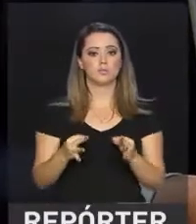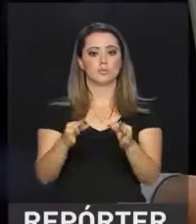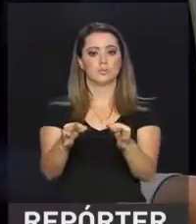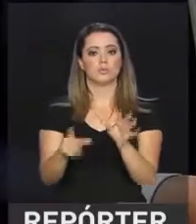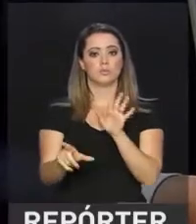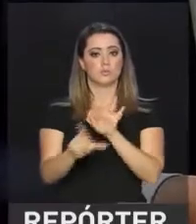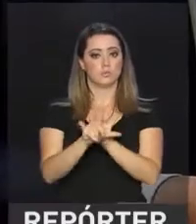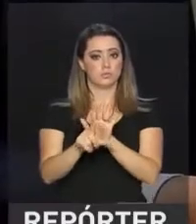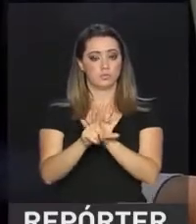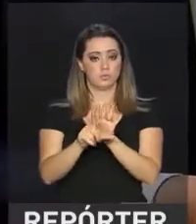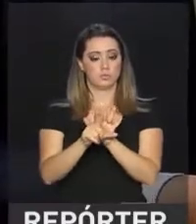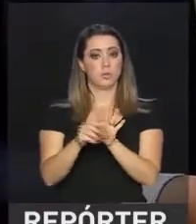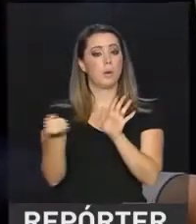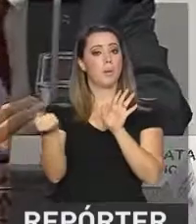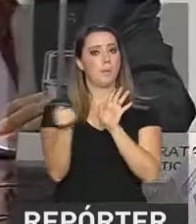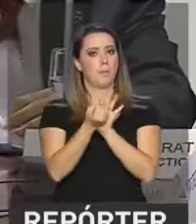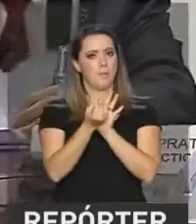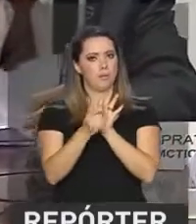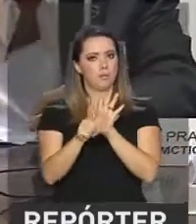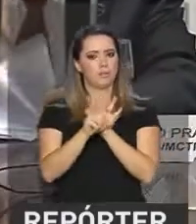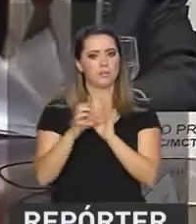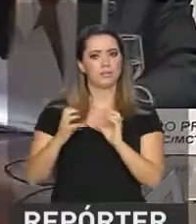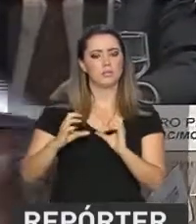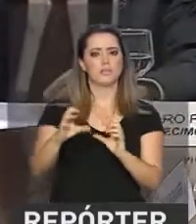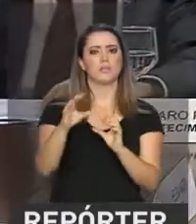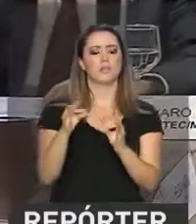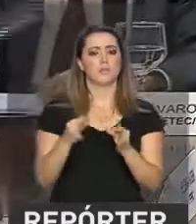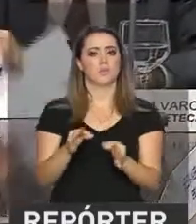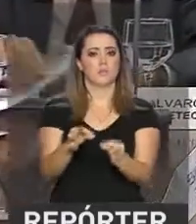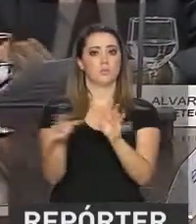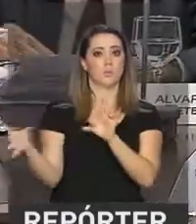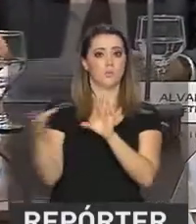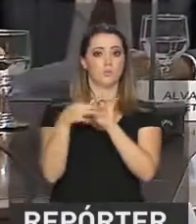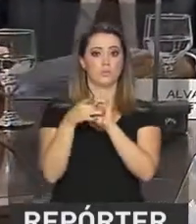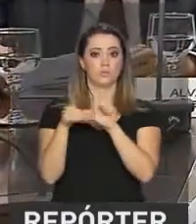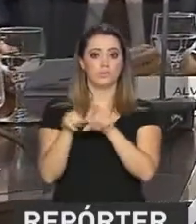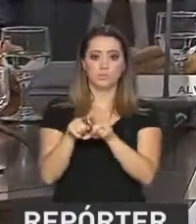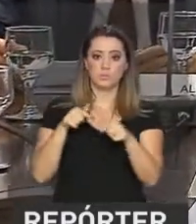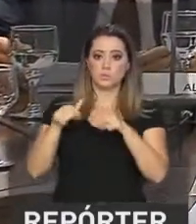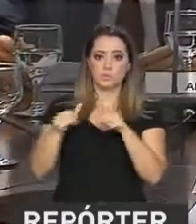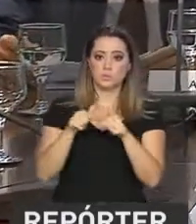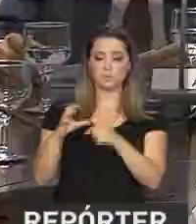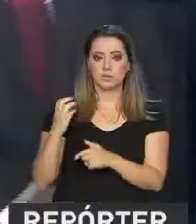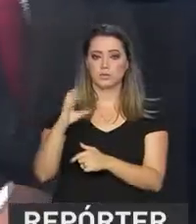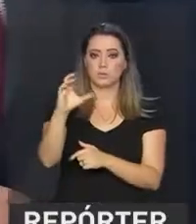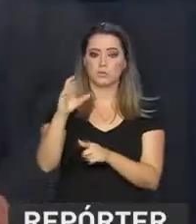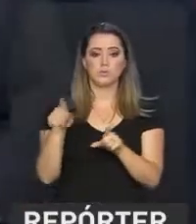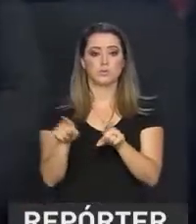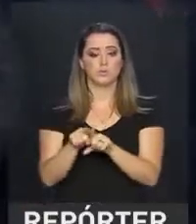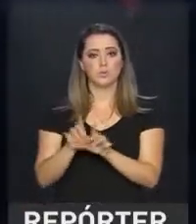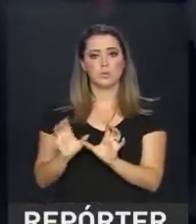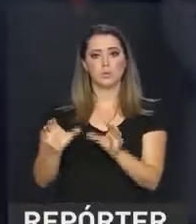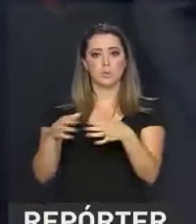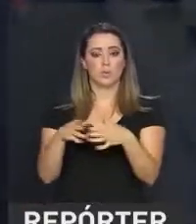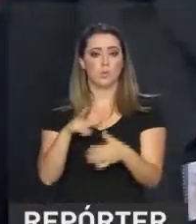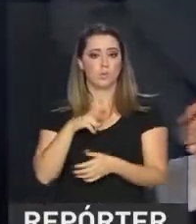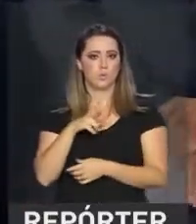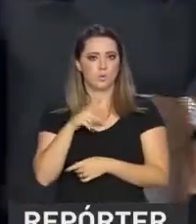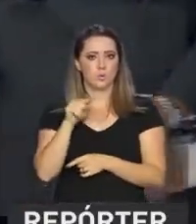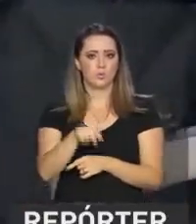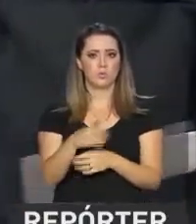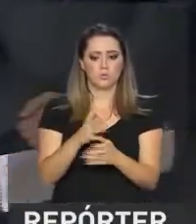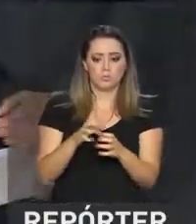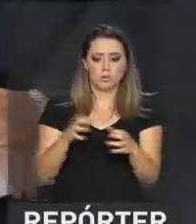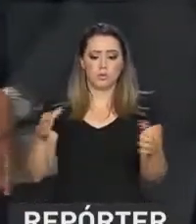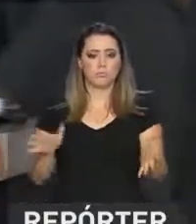regulamenta o marco legal da ciência e tecnologia deve estreitar a relação entre atividades científicas e o setor privado e